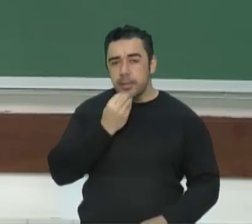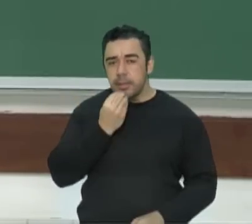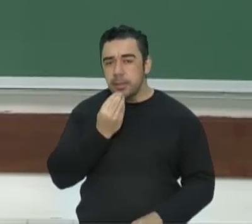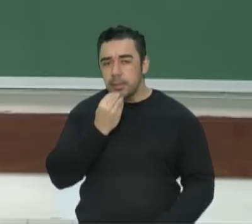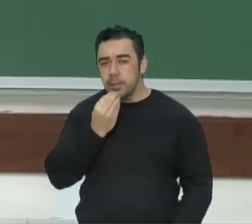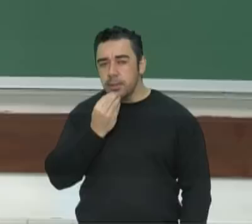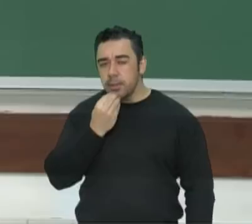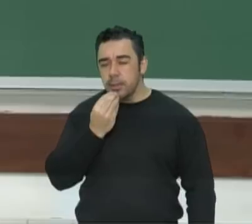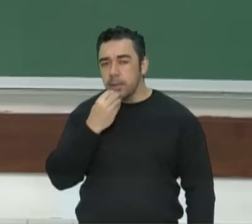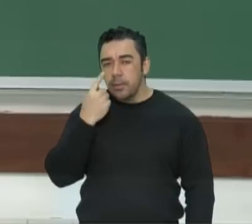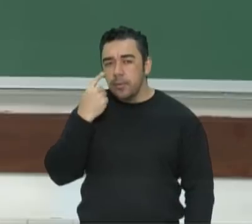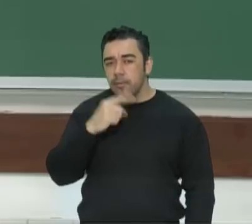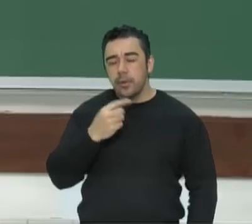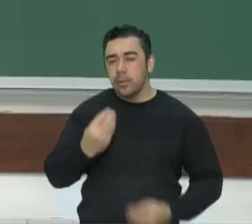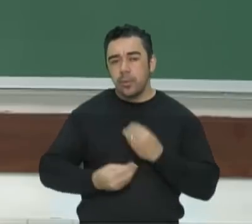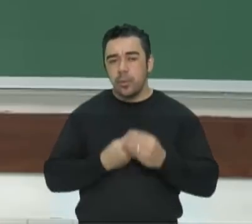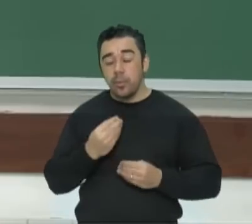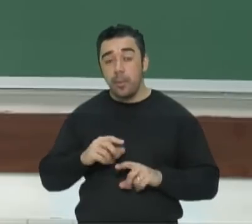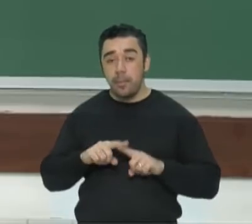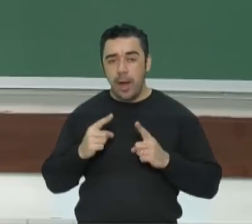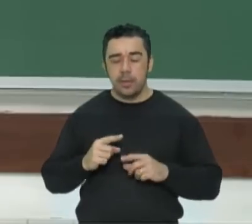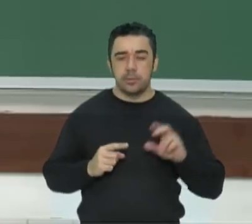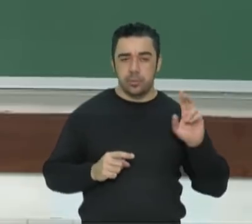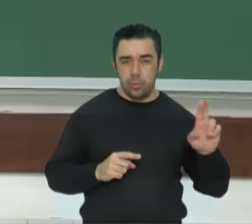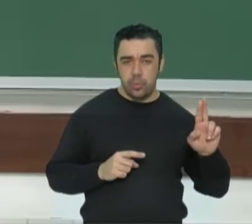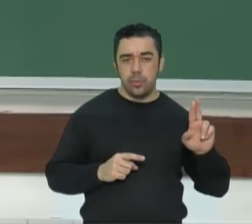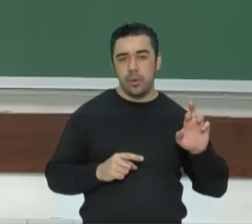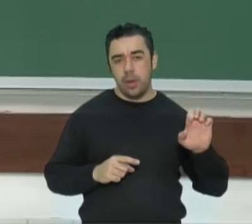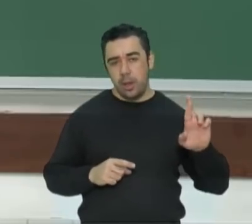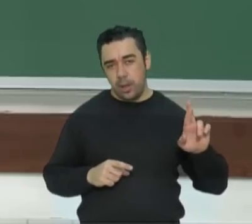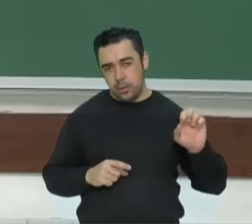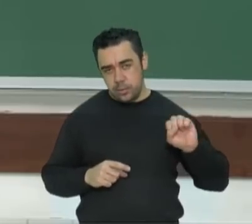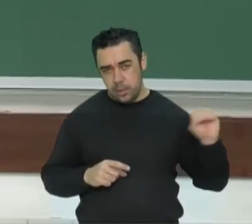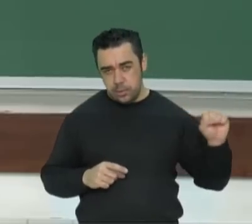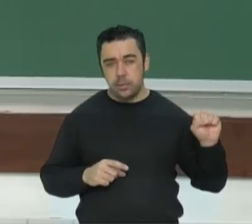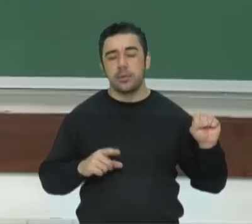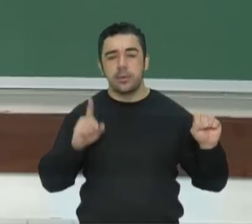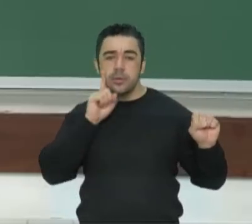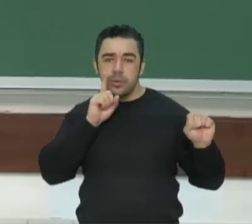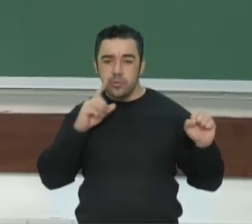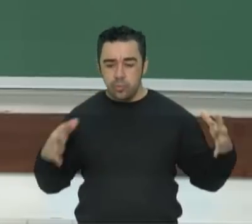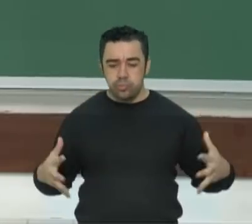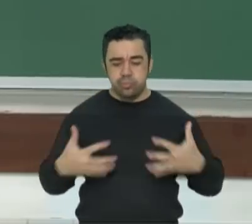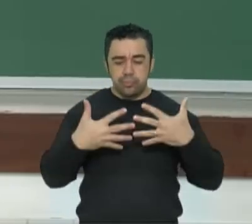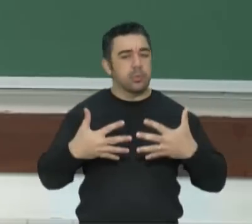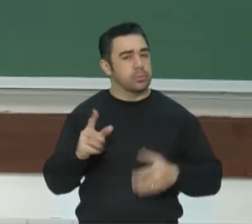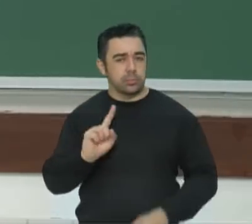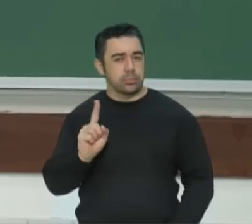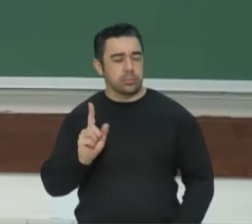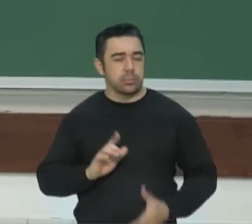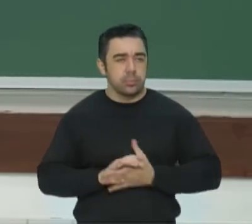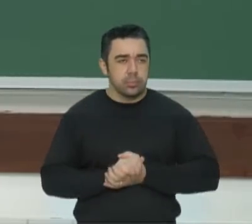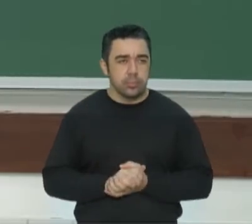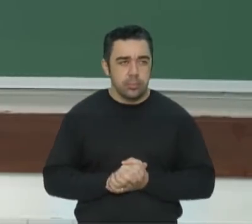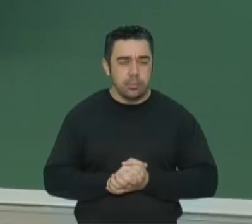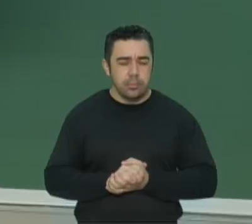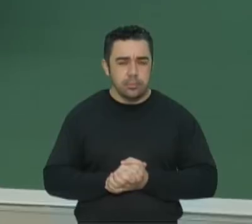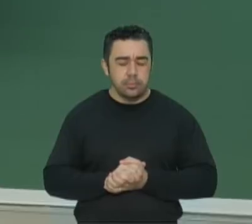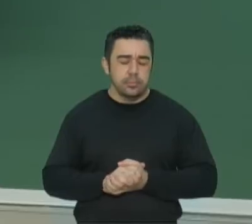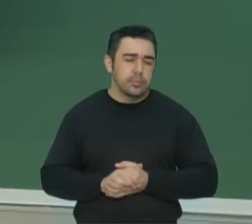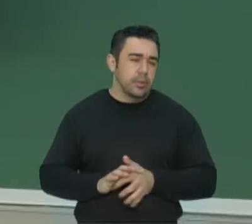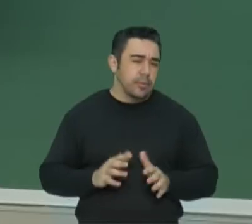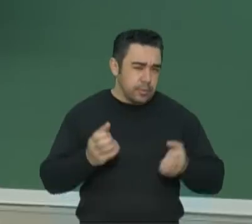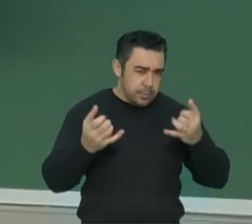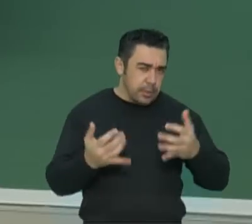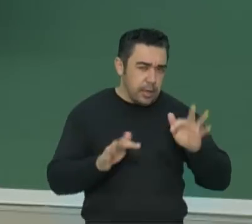forças. Mas eles nunca se enfrentaram um contra o outro diretamente. Ok? Esclarecido? Então, vamos falar do